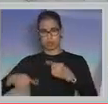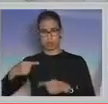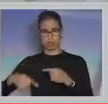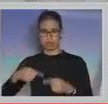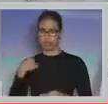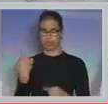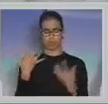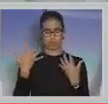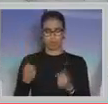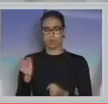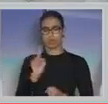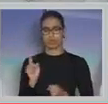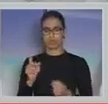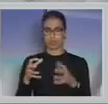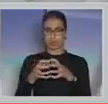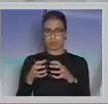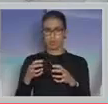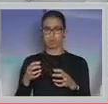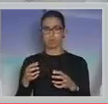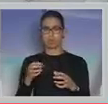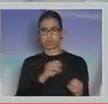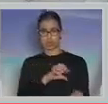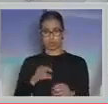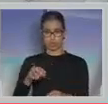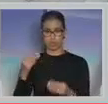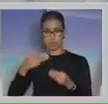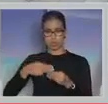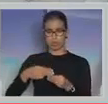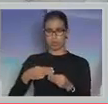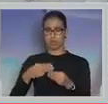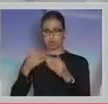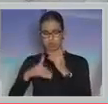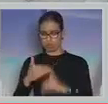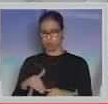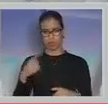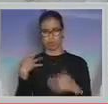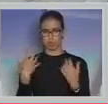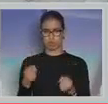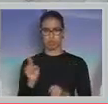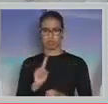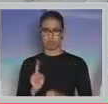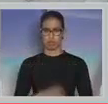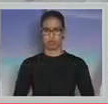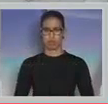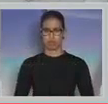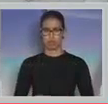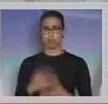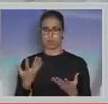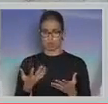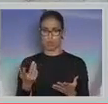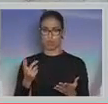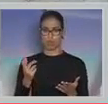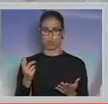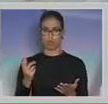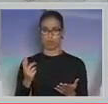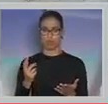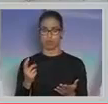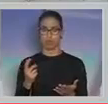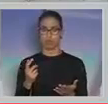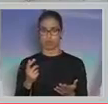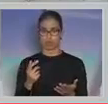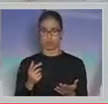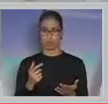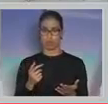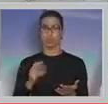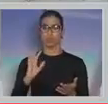que a Educação Municipal seja desmontada Então é isso a presidente quero queria fazer esse registro e dizer